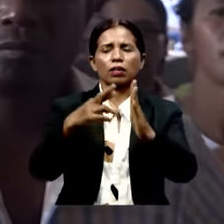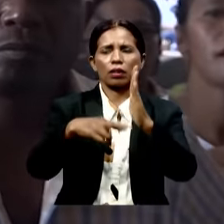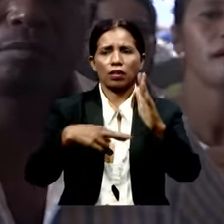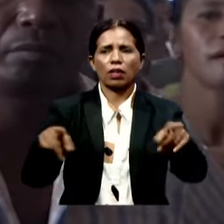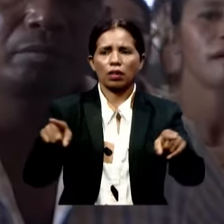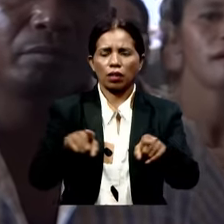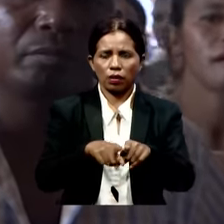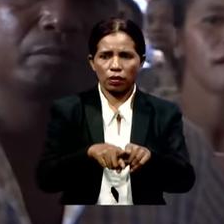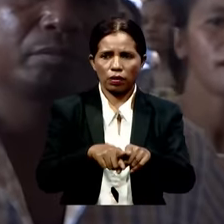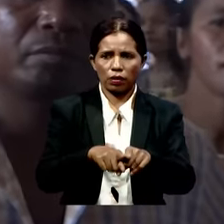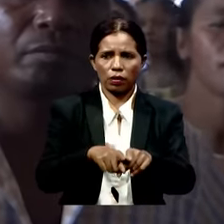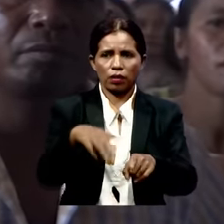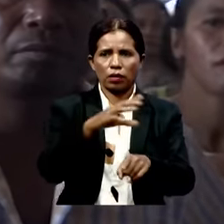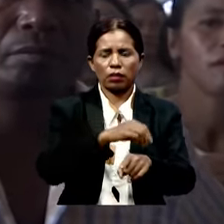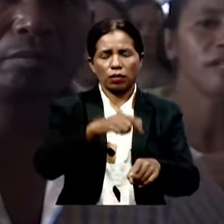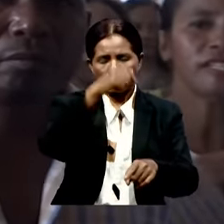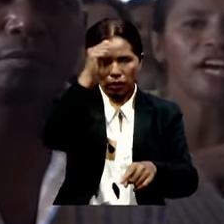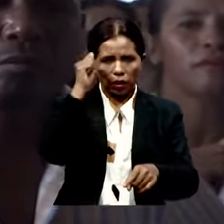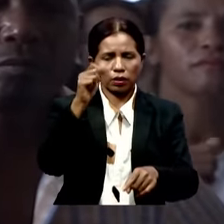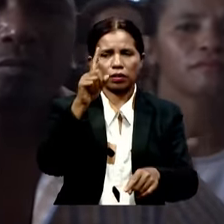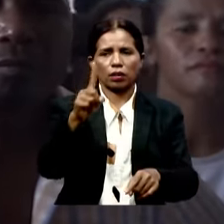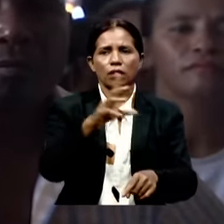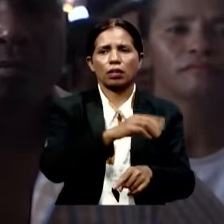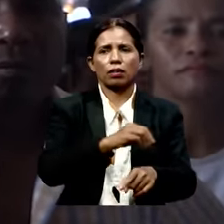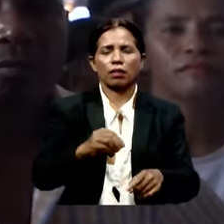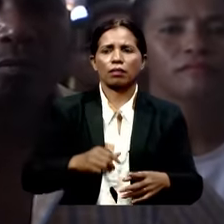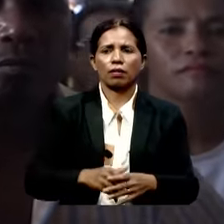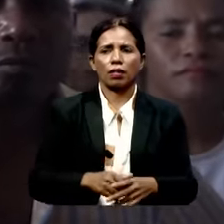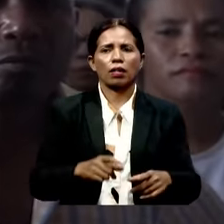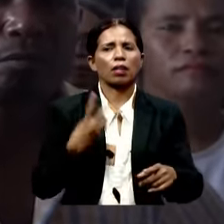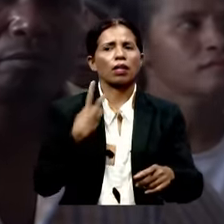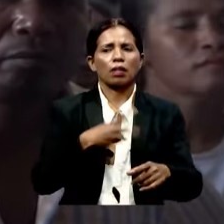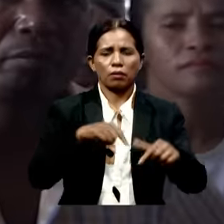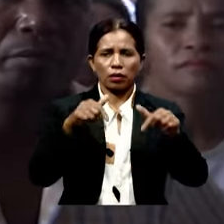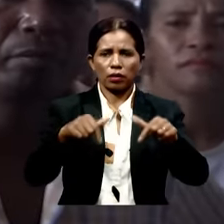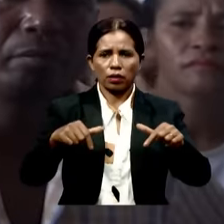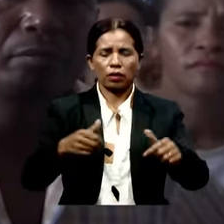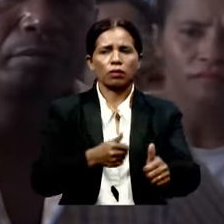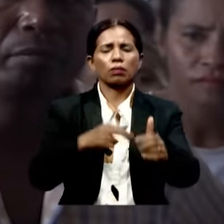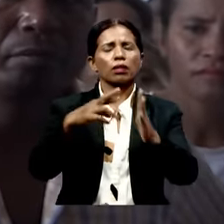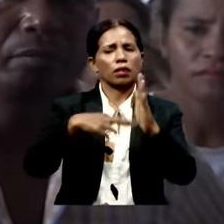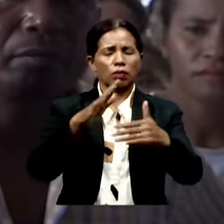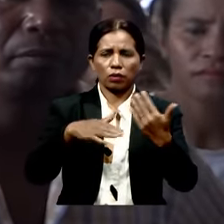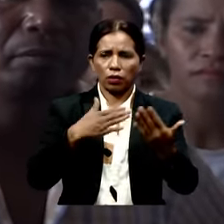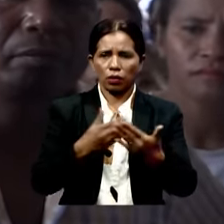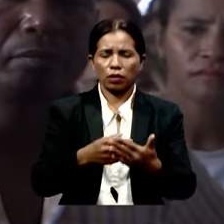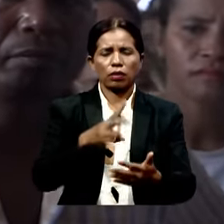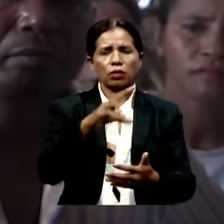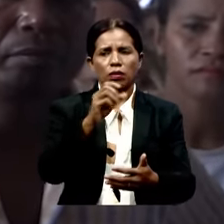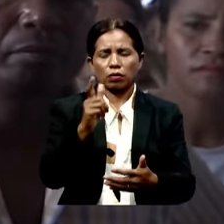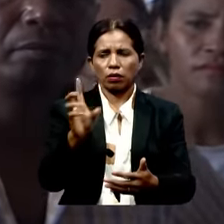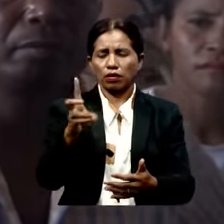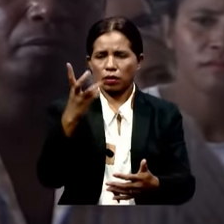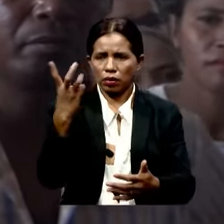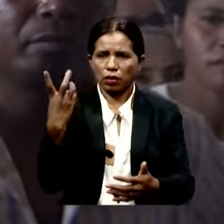nesan minimum baisa relato máximo licenciado mas ami sira nene preencher critério tona ya 2016